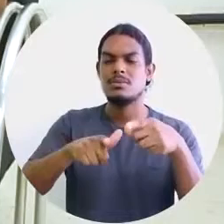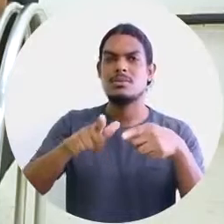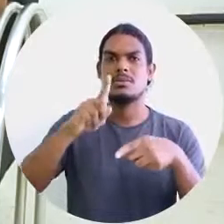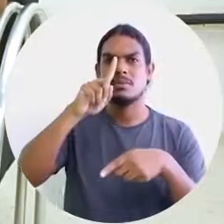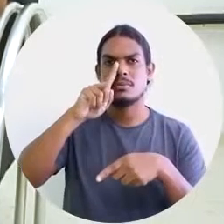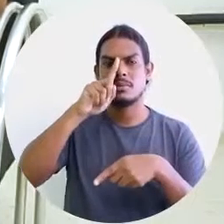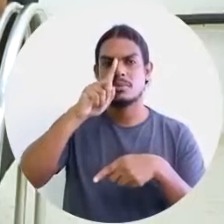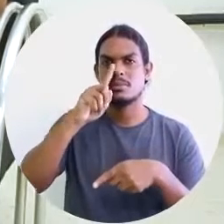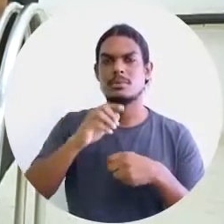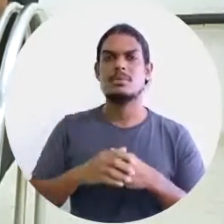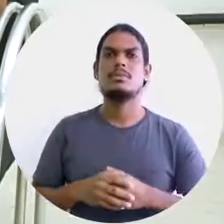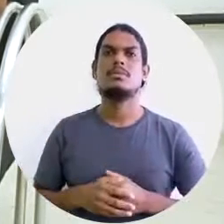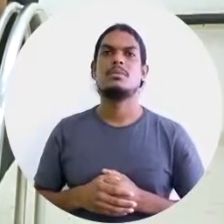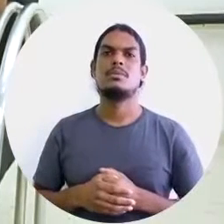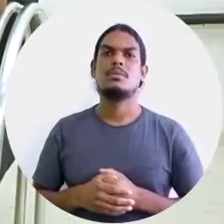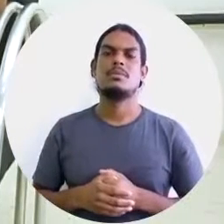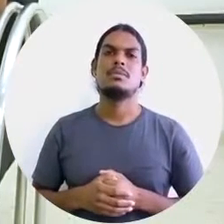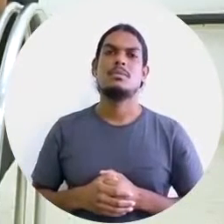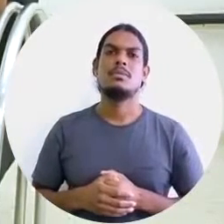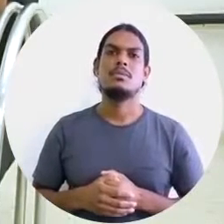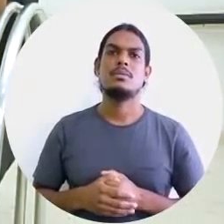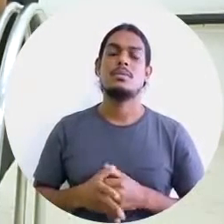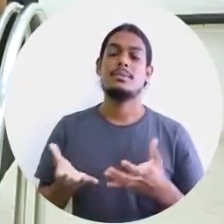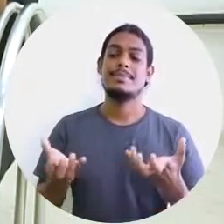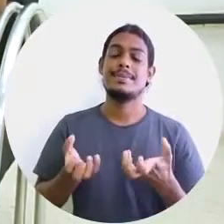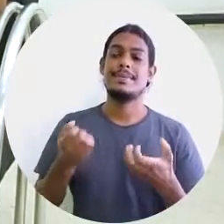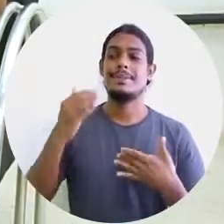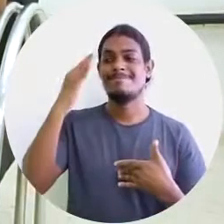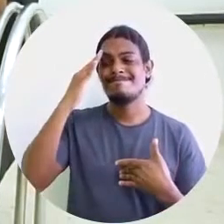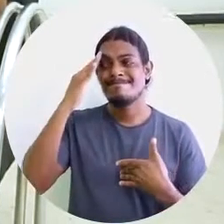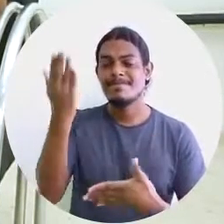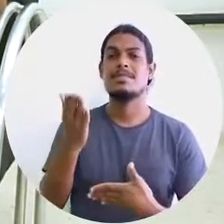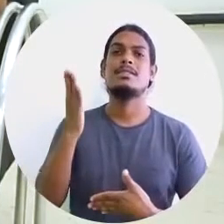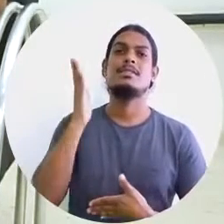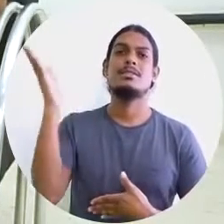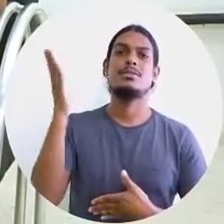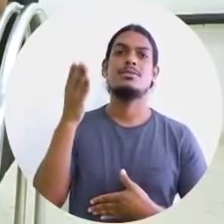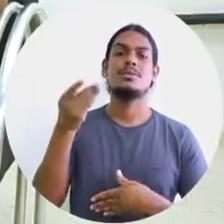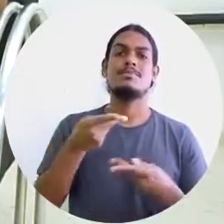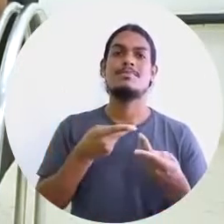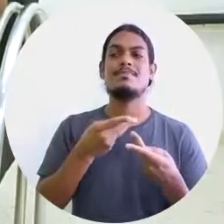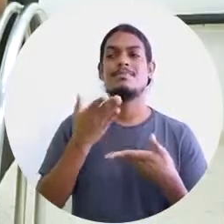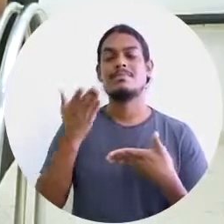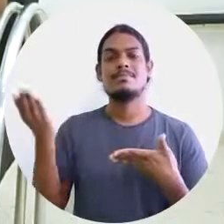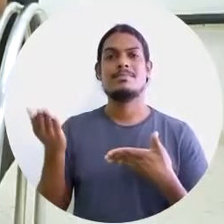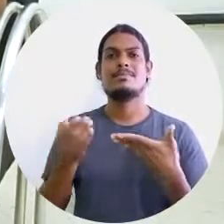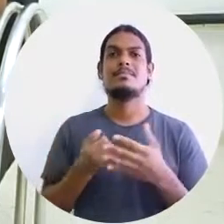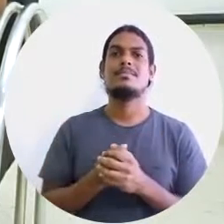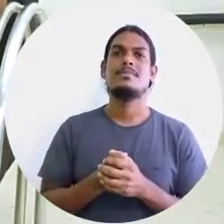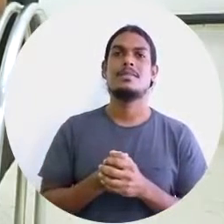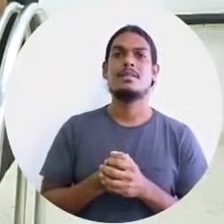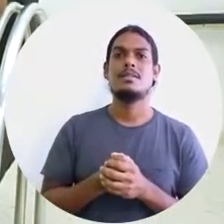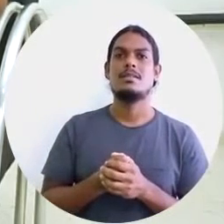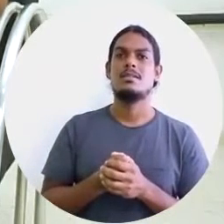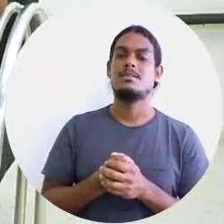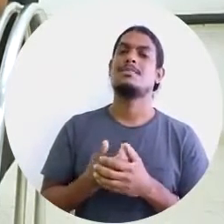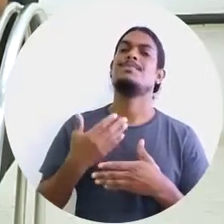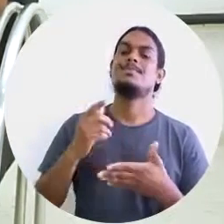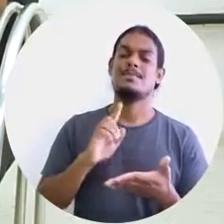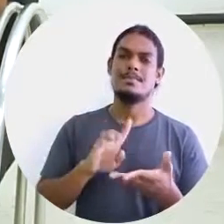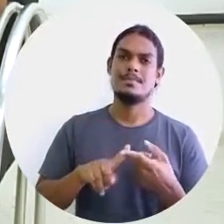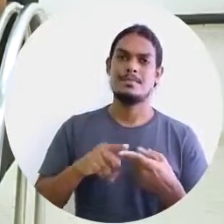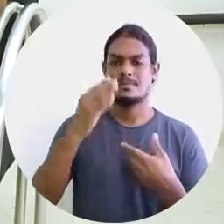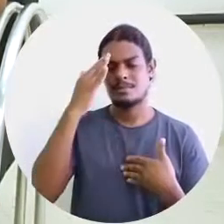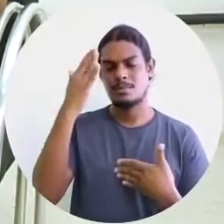processo. Doutor Otaviano, nós queremos agradecer muito a sua participação. Eu que agradeço a oportunidade. Muito